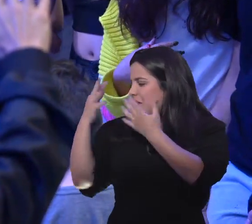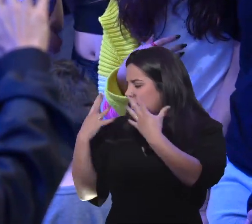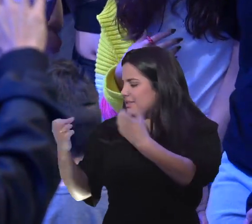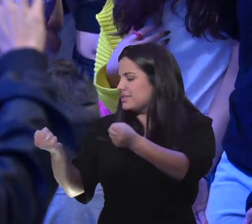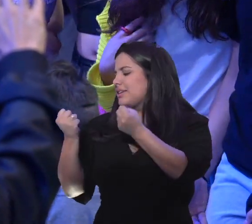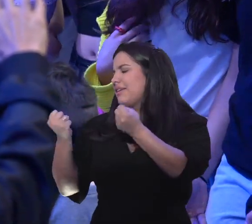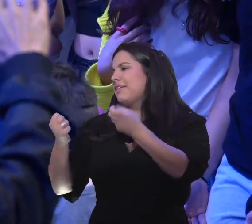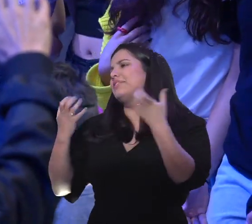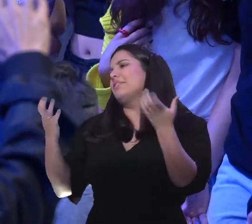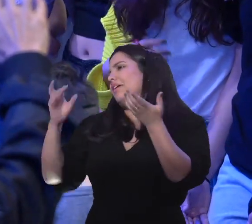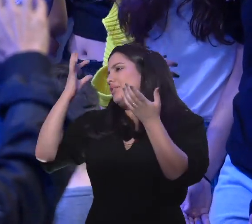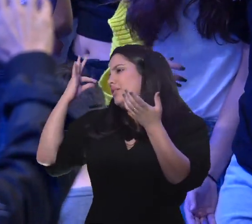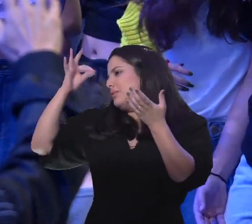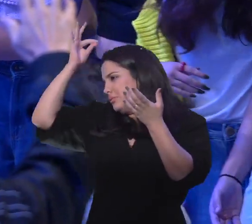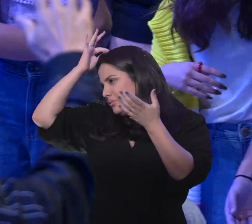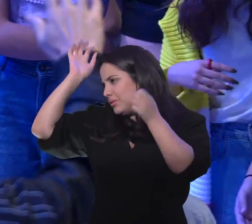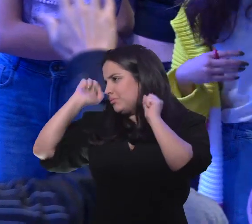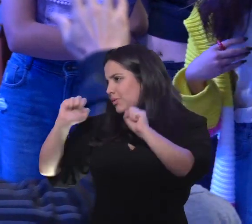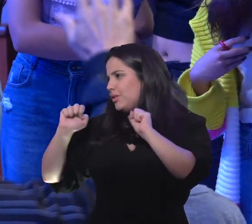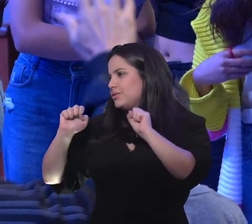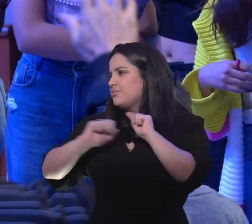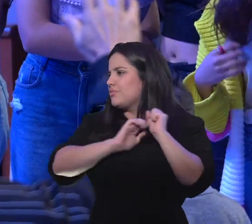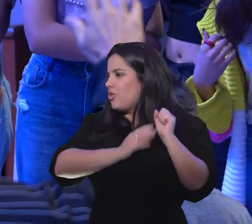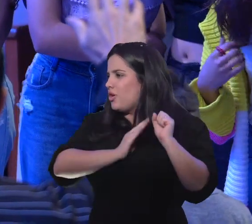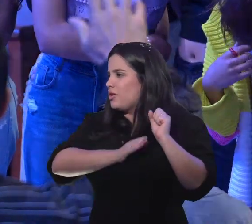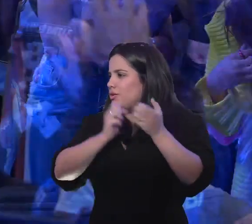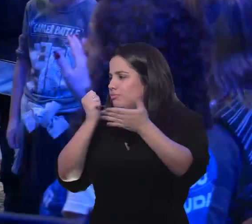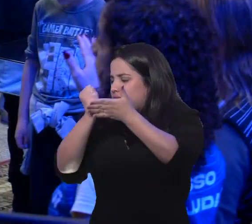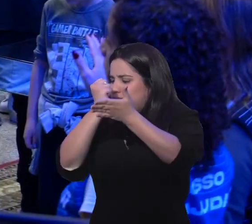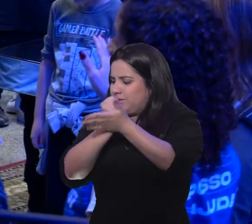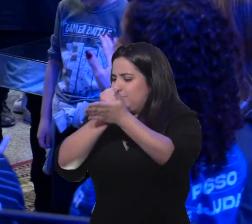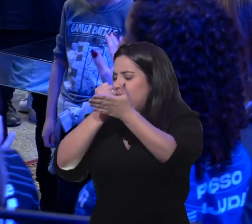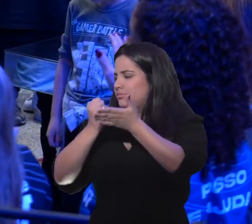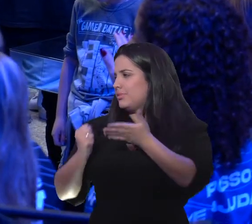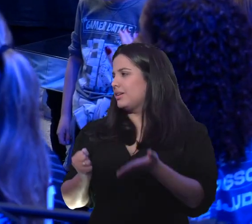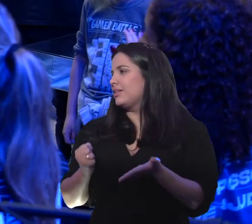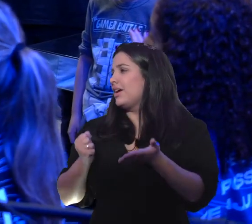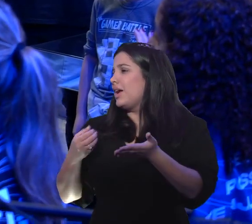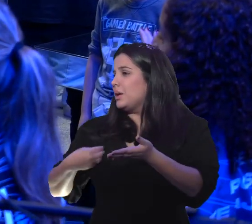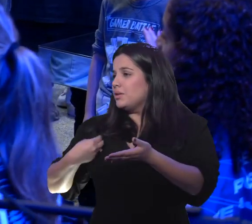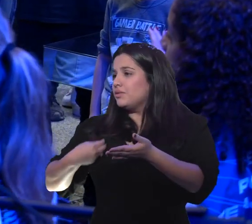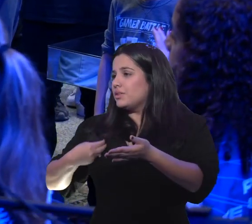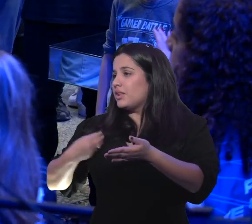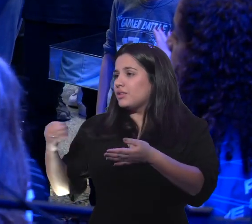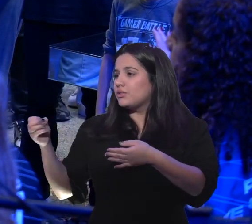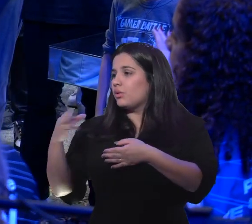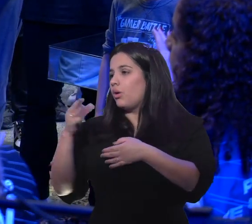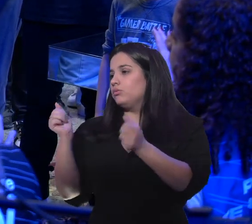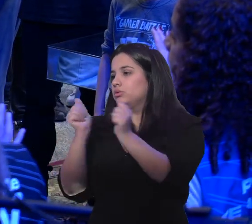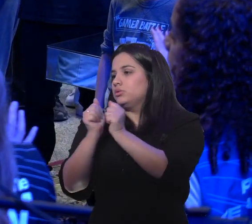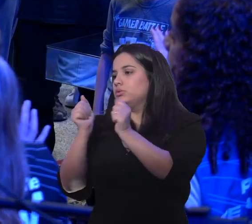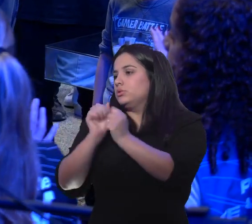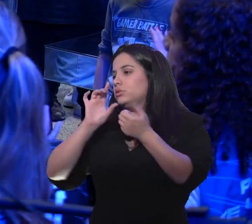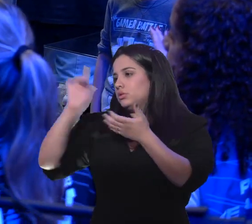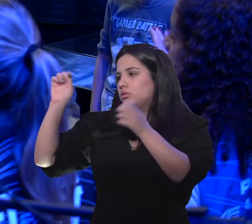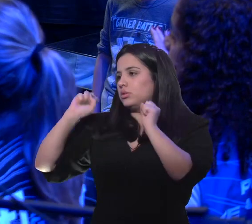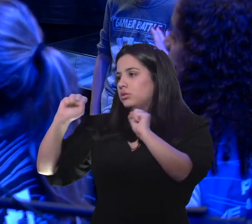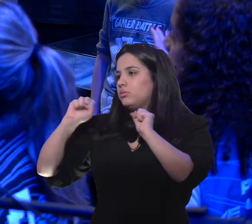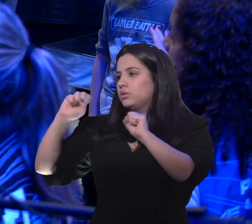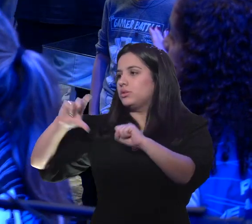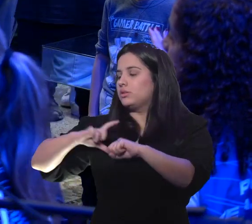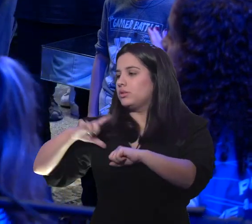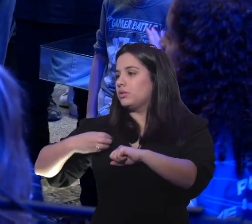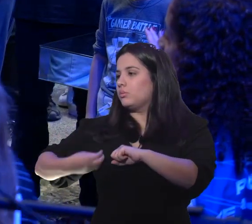possa selar seus corações para que eles possam viver coisas novas contigo, Senhor. Que eles possam sair daqui diferentes, mas que eles